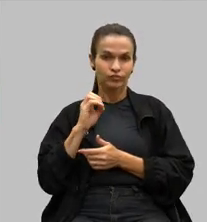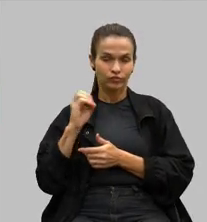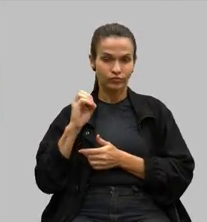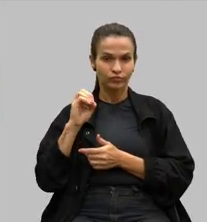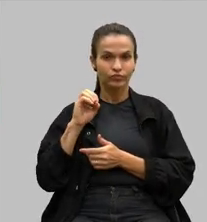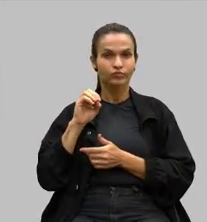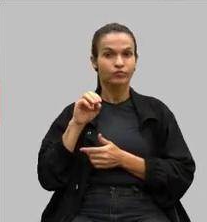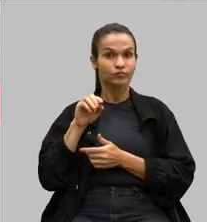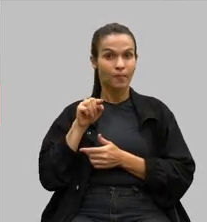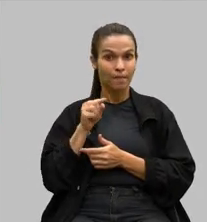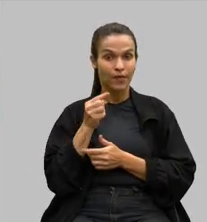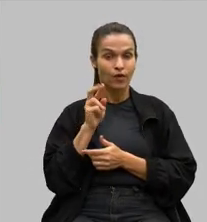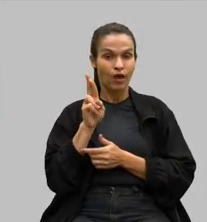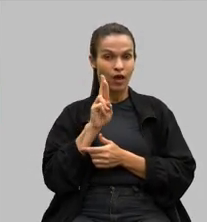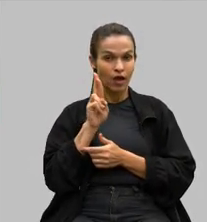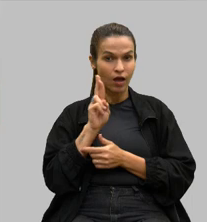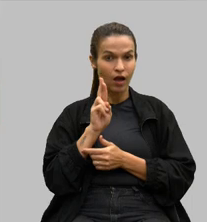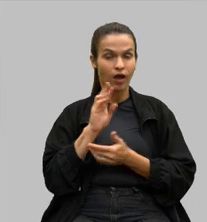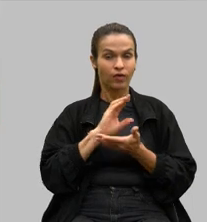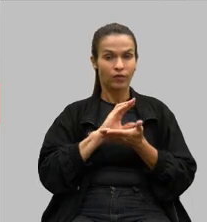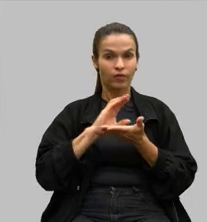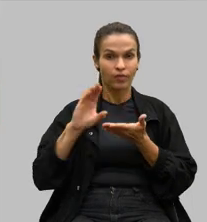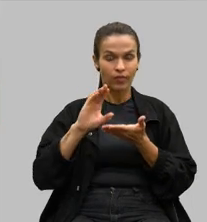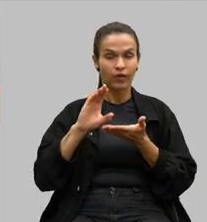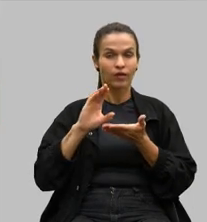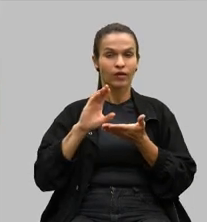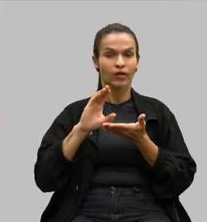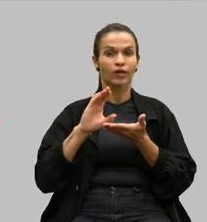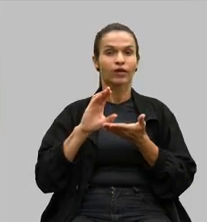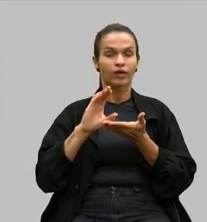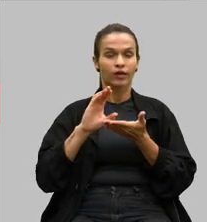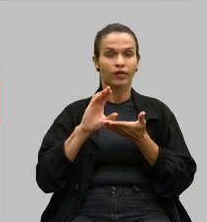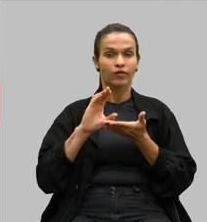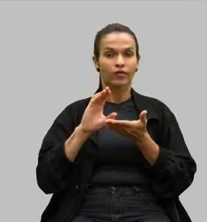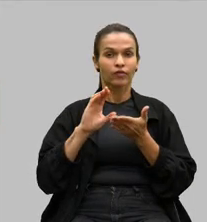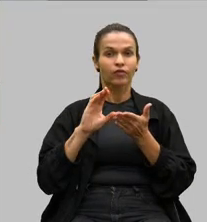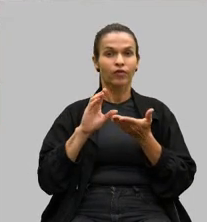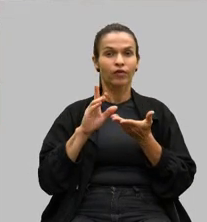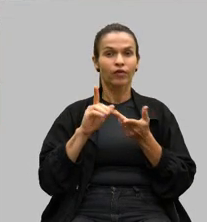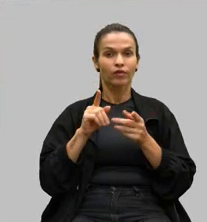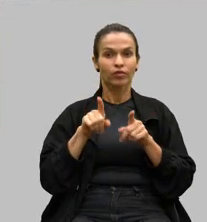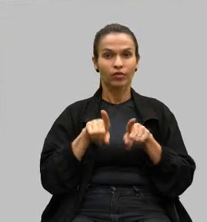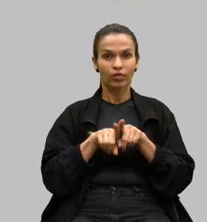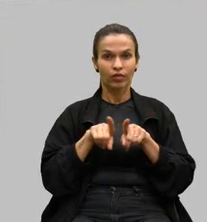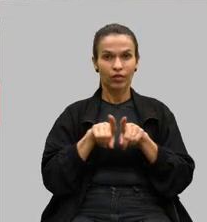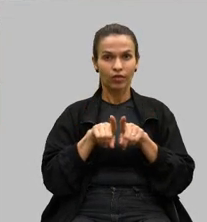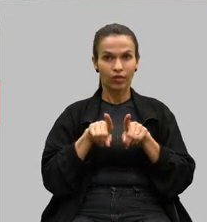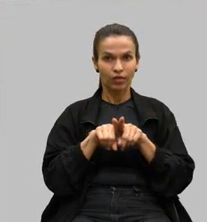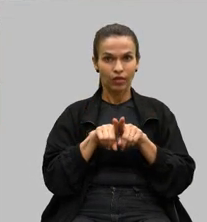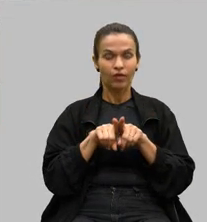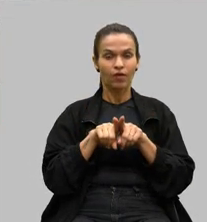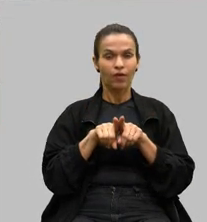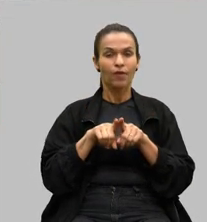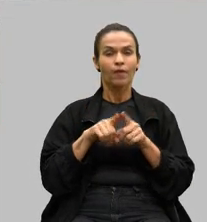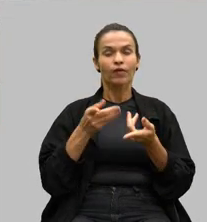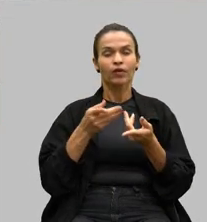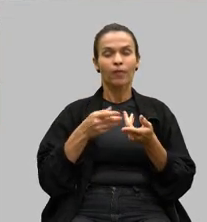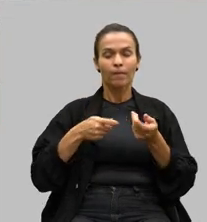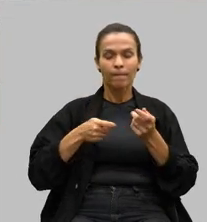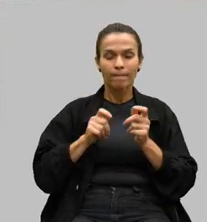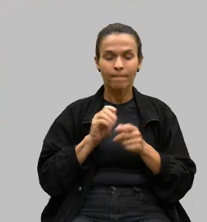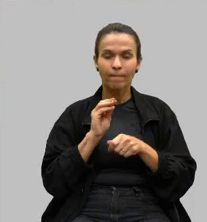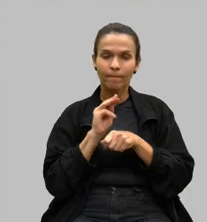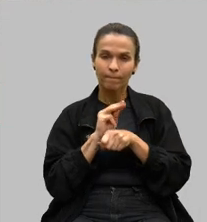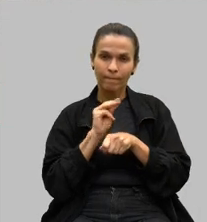R 400.000 também para execução eh para acondicionar melhor os documentos do